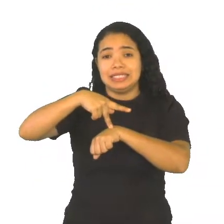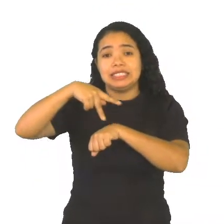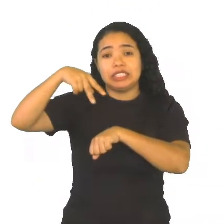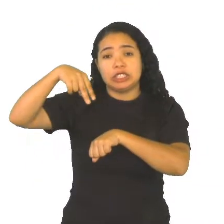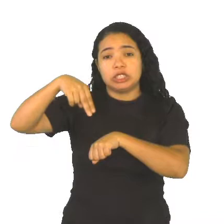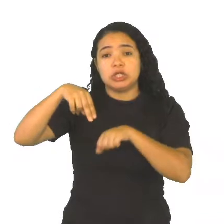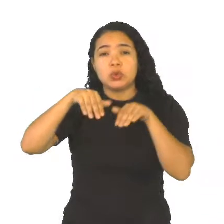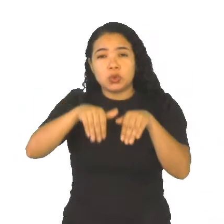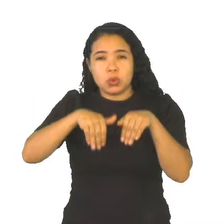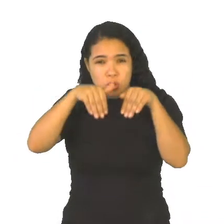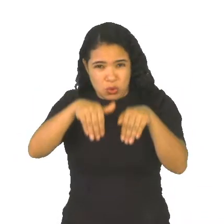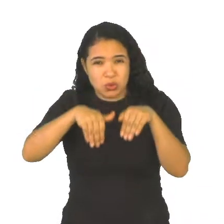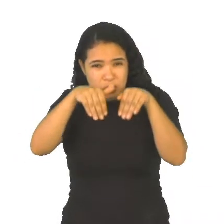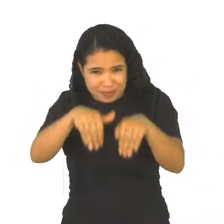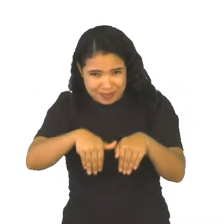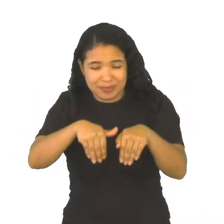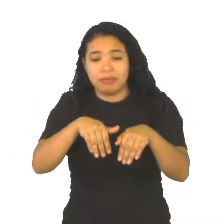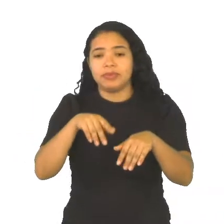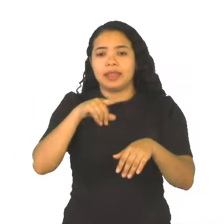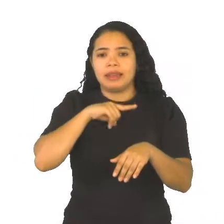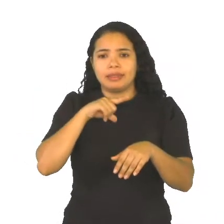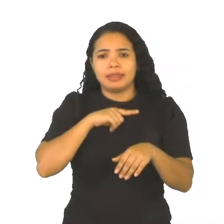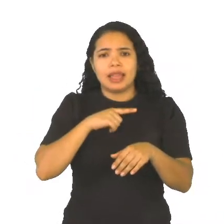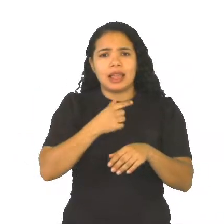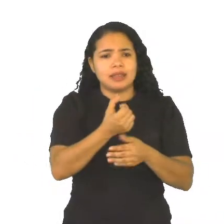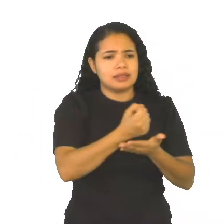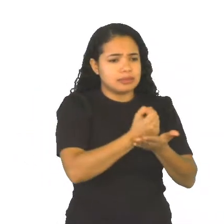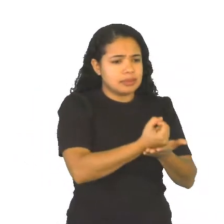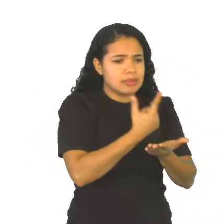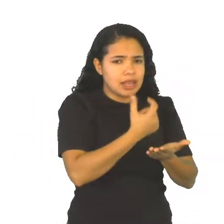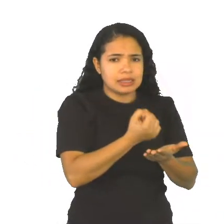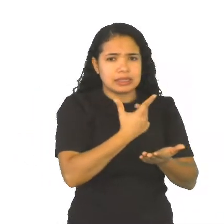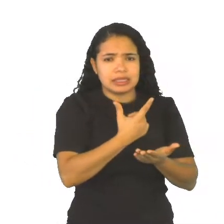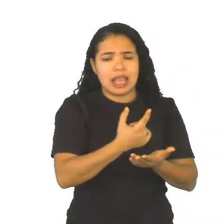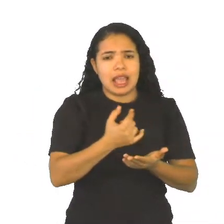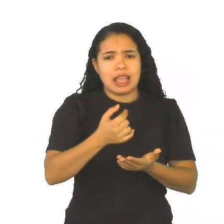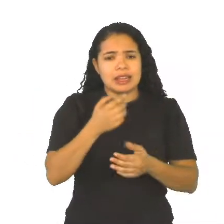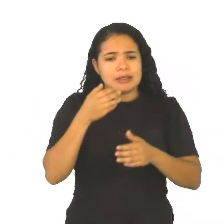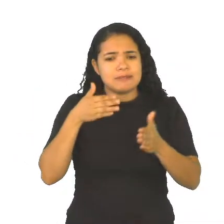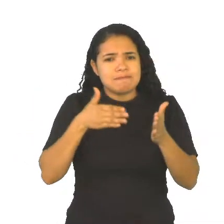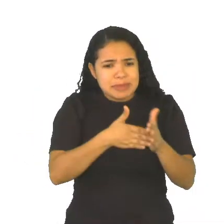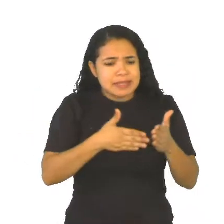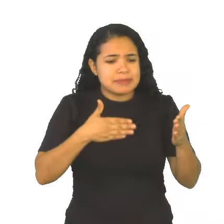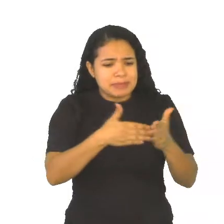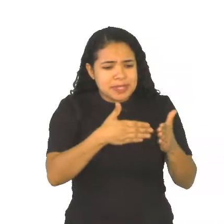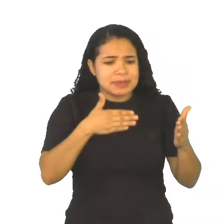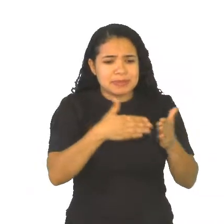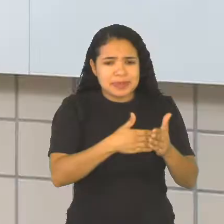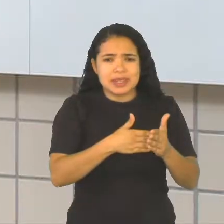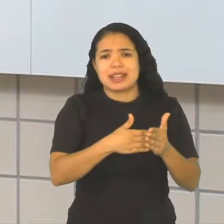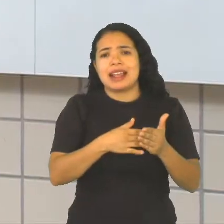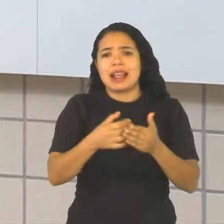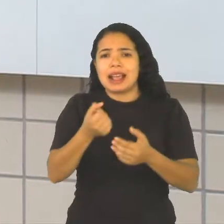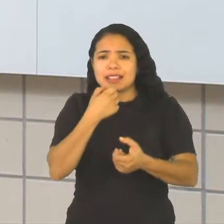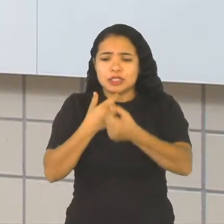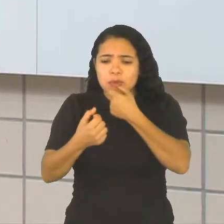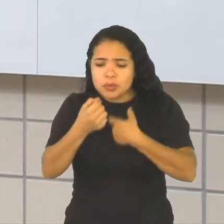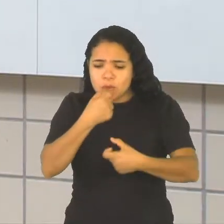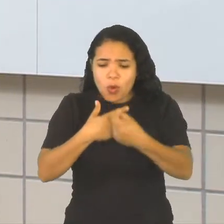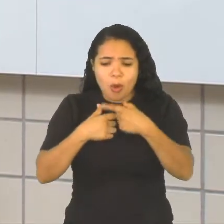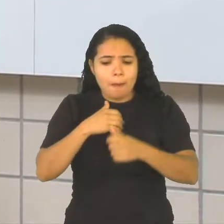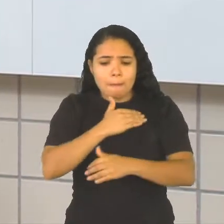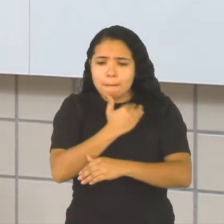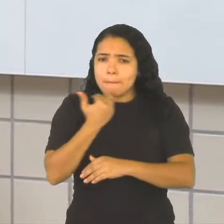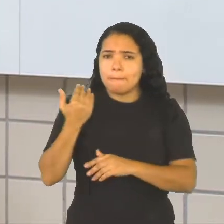bactéria capaz de resistir a todos os antibióticos que existem. Vocês acreditam nisso? Que eu falei para vocês, que